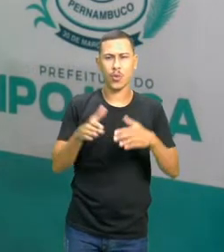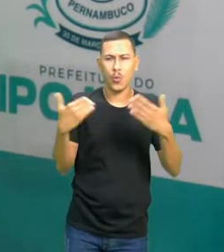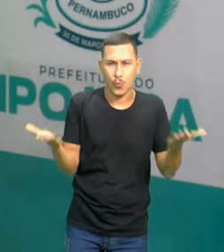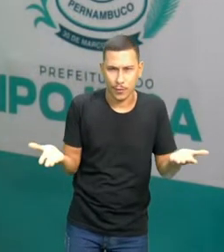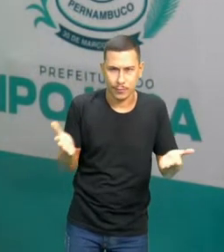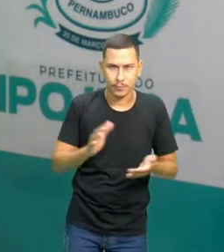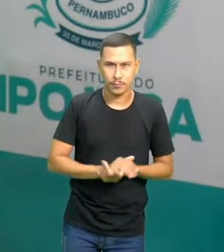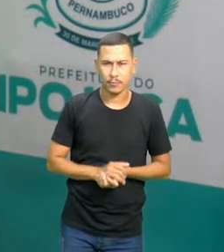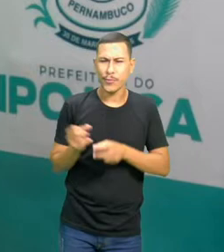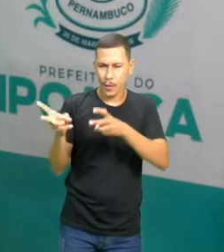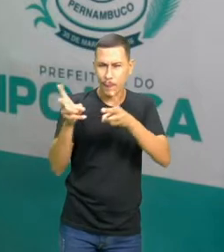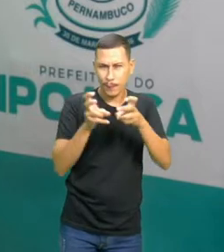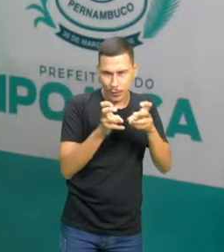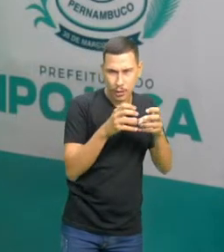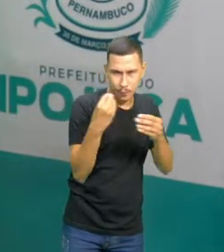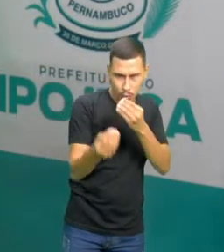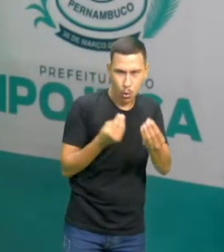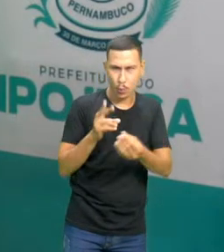Vejamos como ficará.